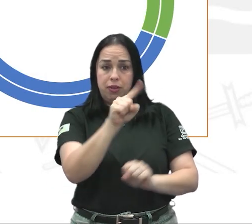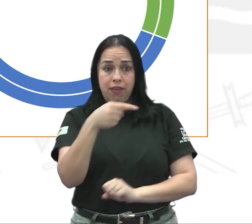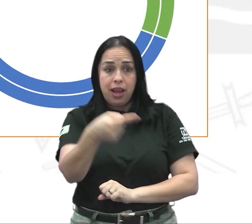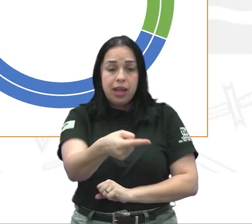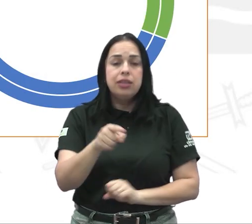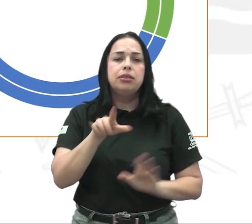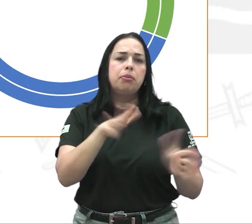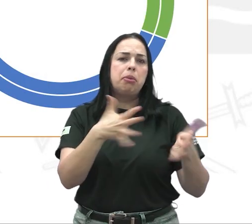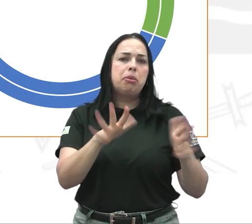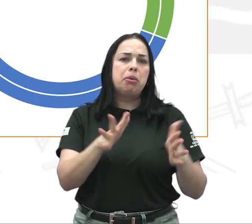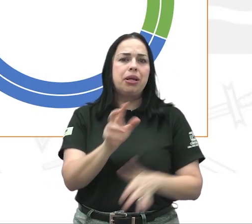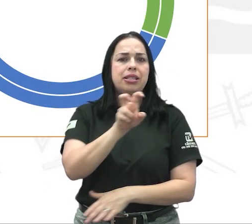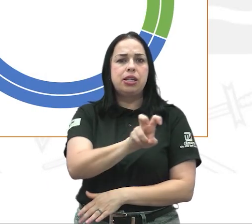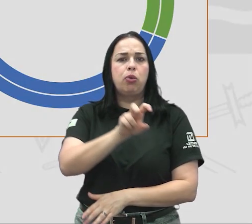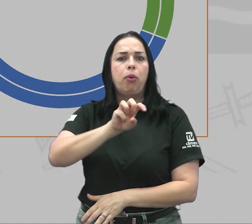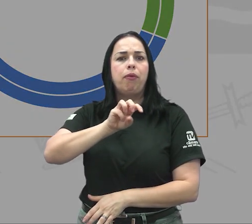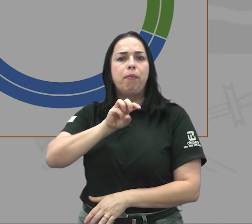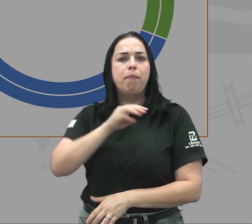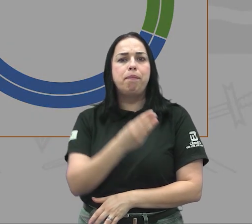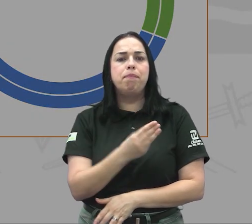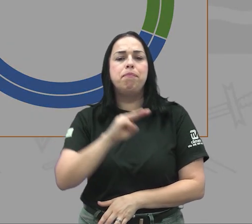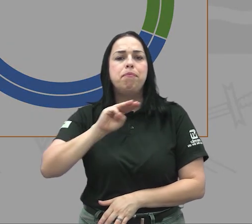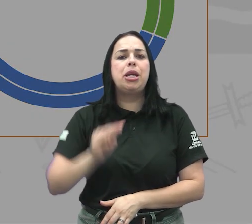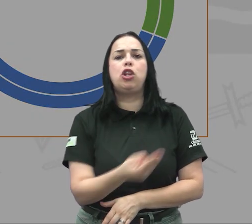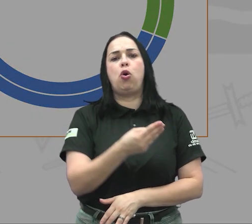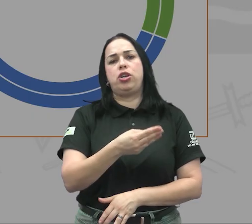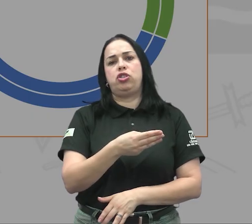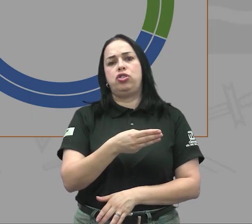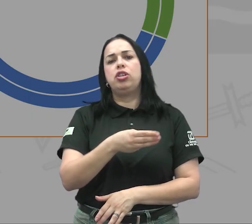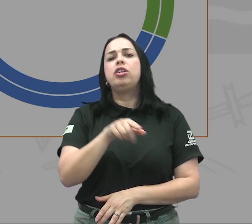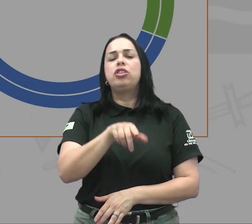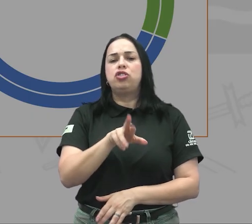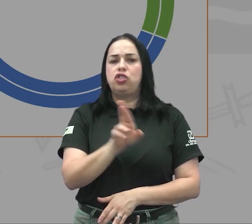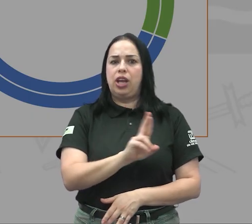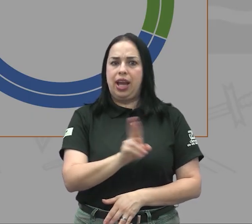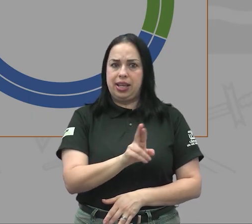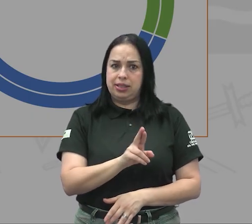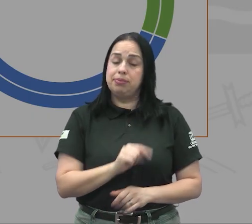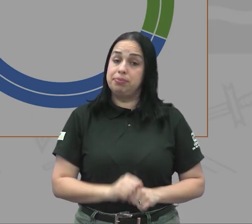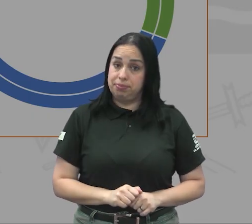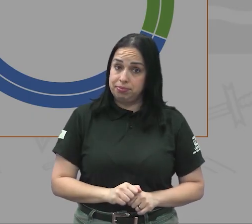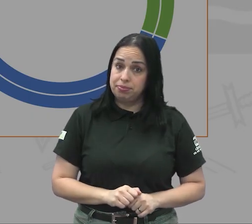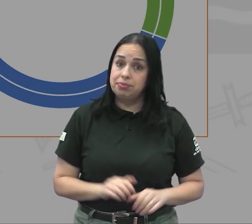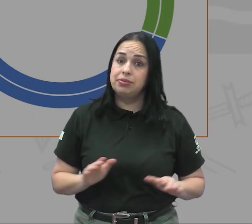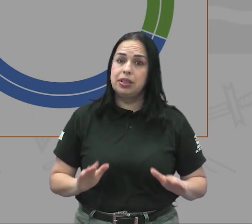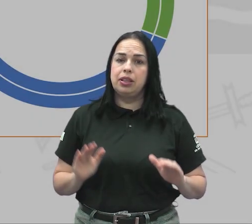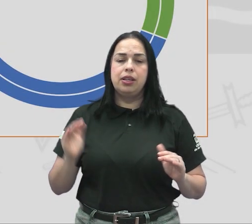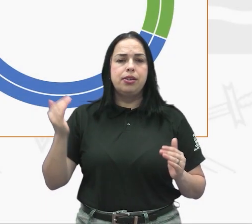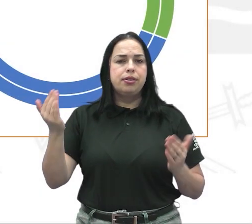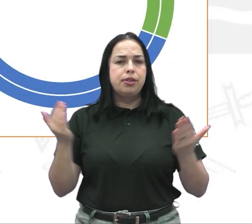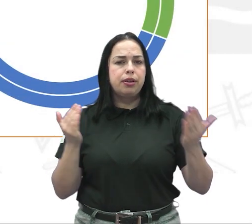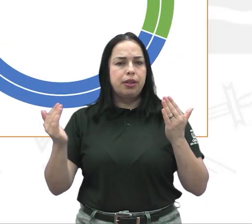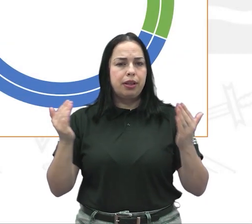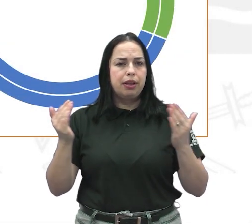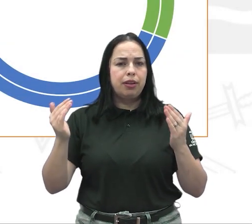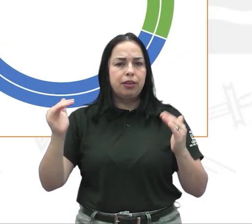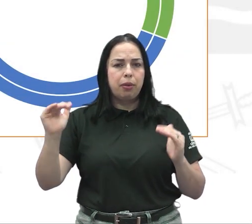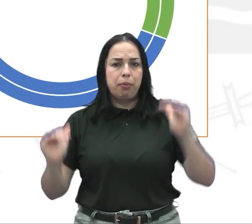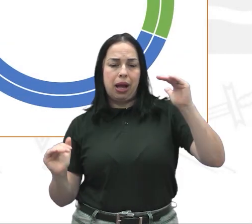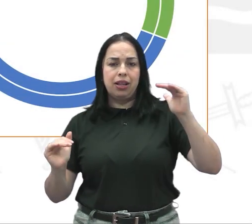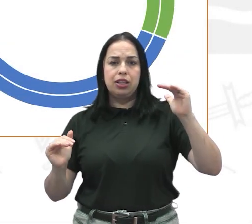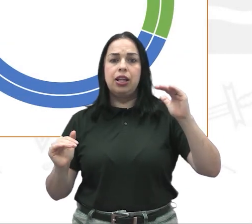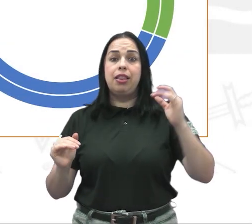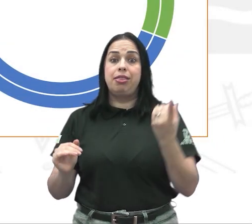para 2026 está estimado em 5 bilhões e 300 milhões de reais. A alta é